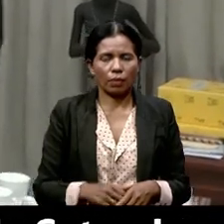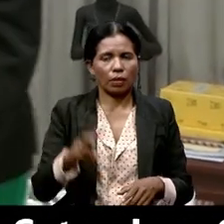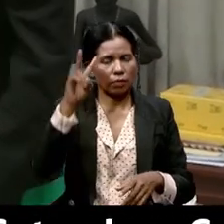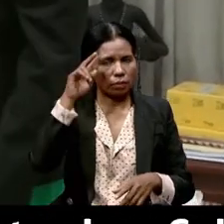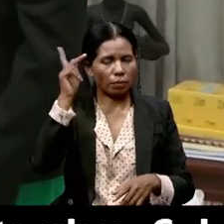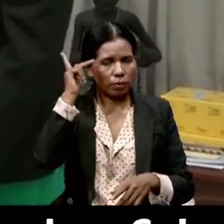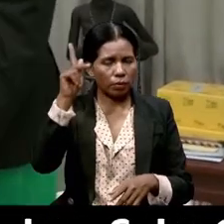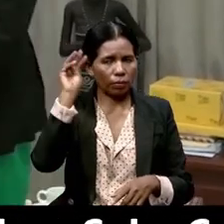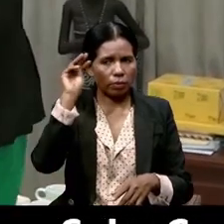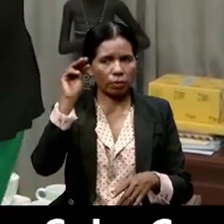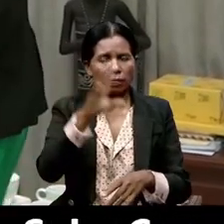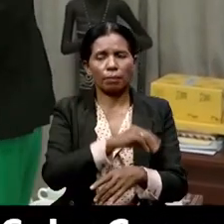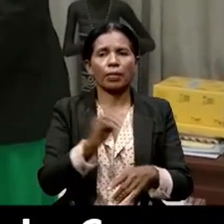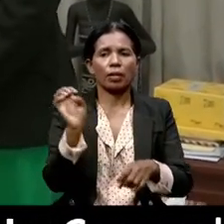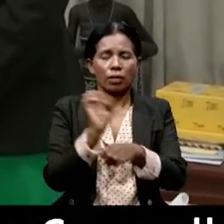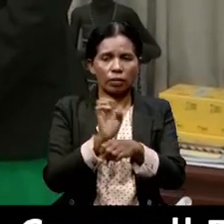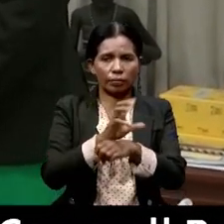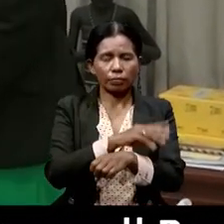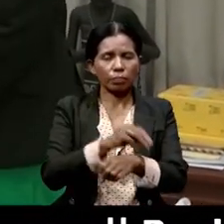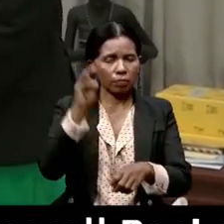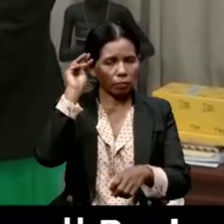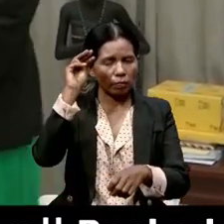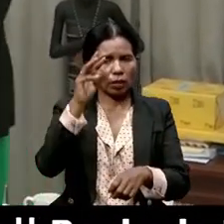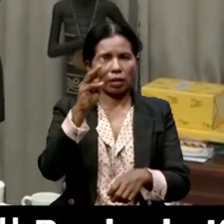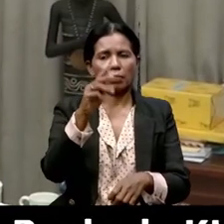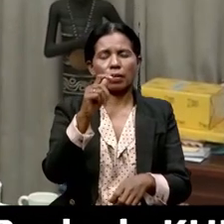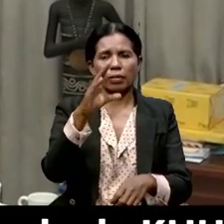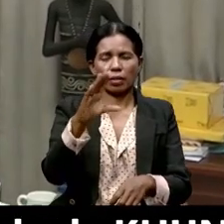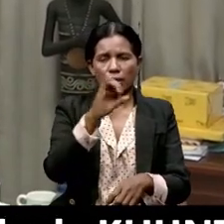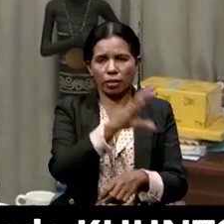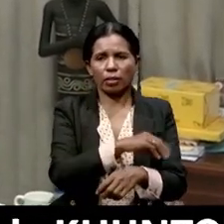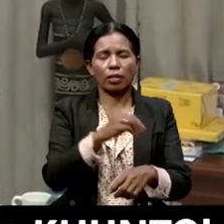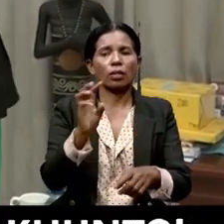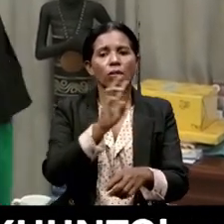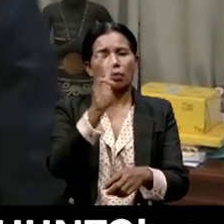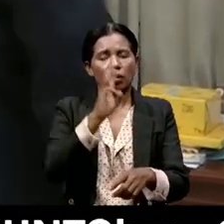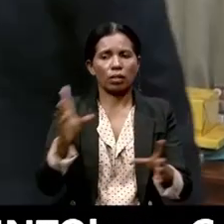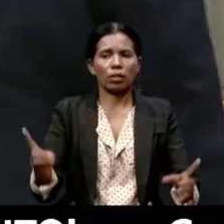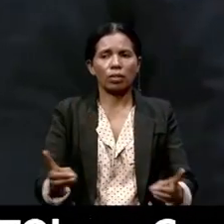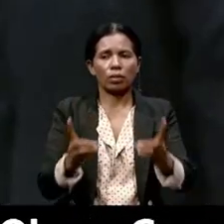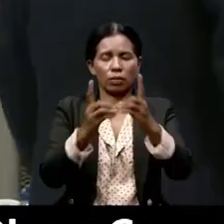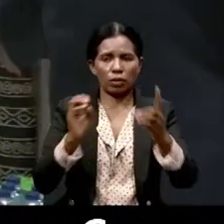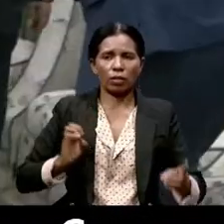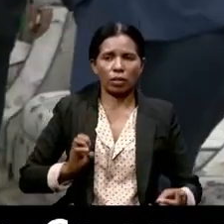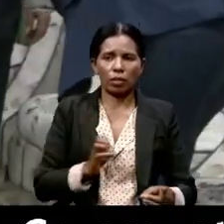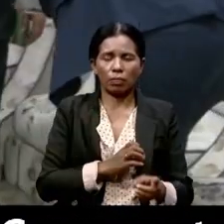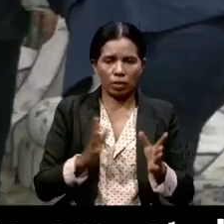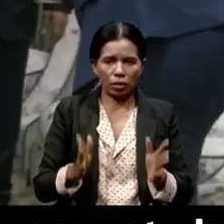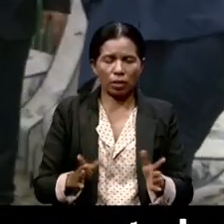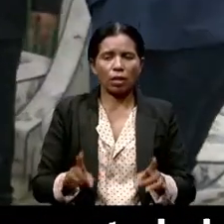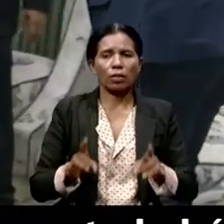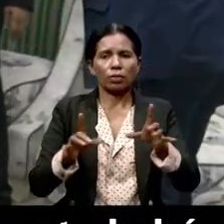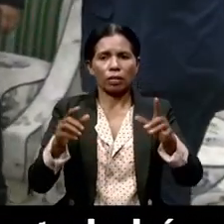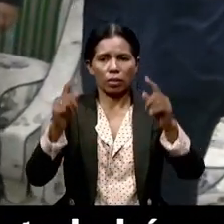Vice-Primeiro-Ministro, Ministro-Coordenador, Assunto Econômico, no Ministro do Turismo e Ambiente, Francisco Albalilay, Quartané, Assurumalo, o Embaixador, Austrália e Timor-Leste,